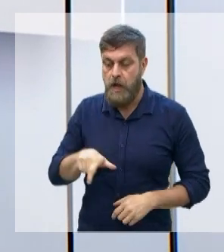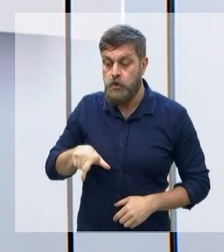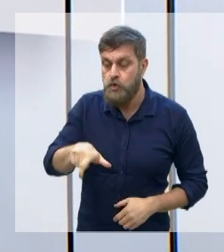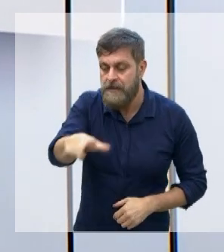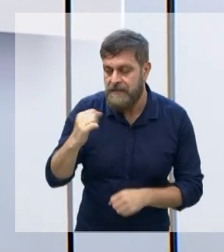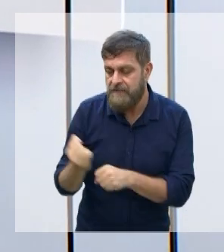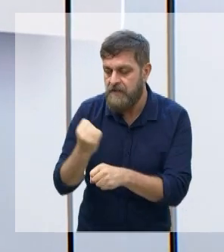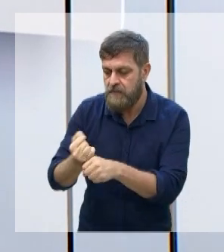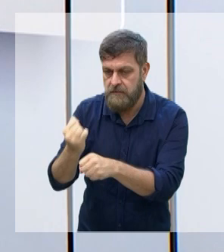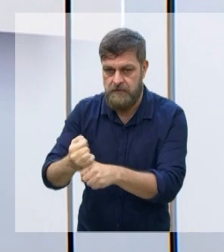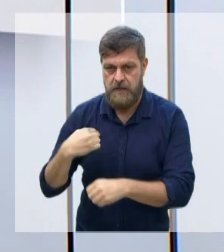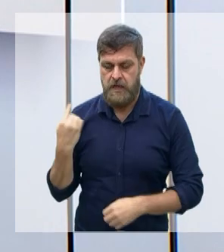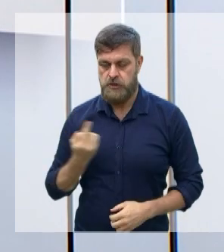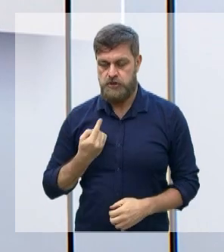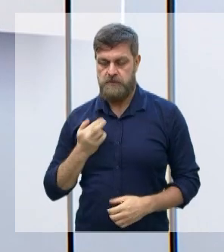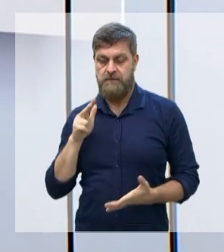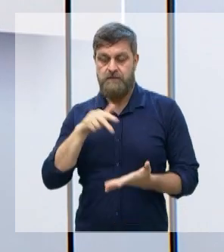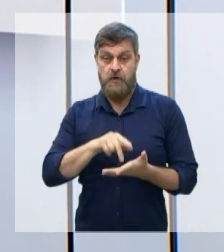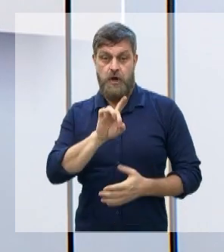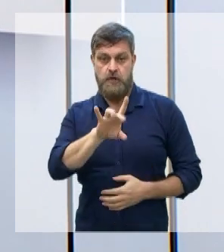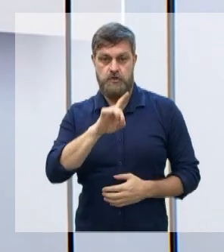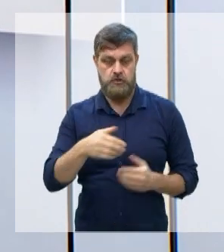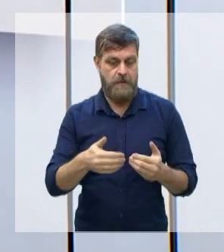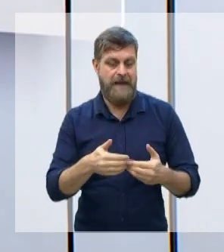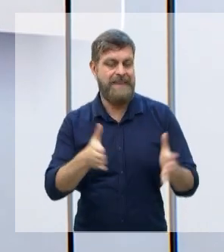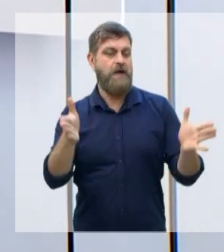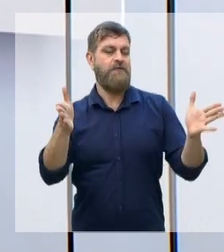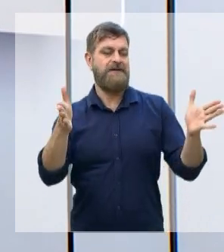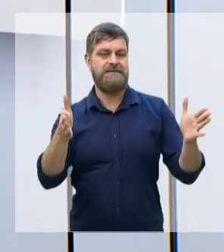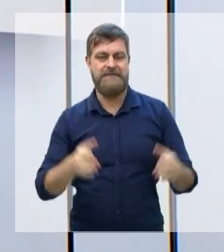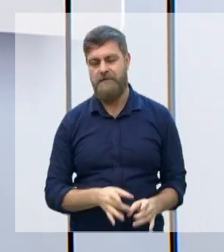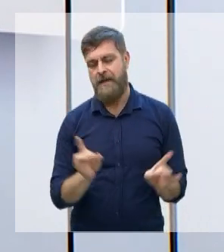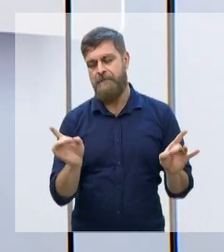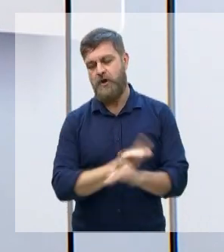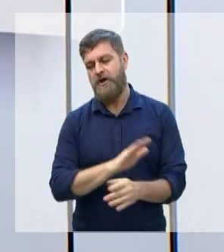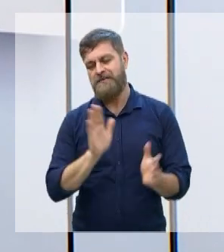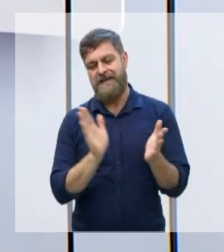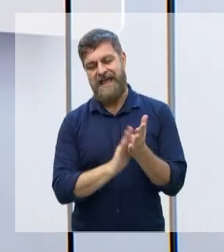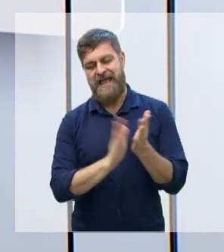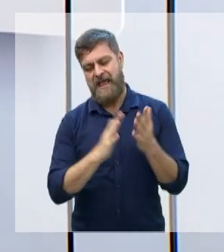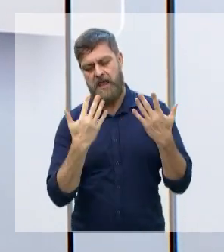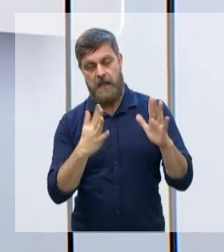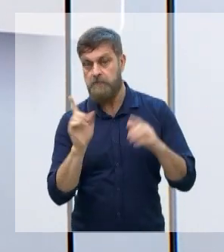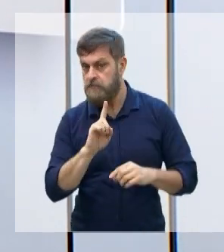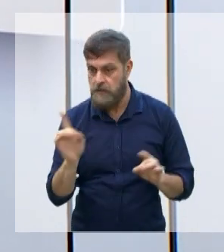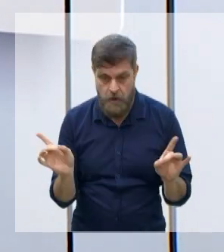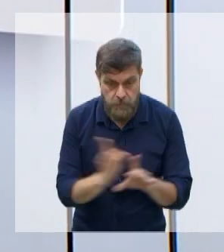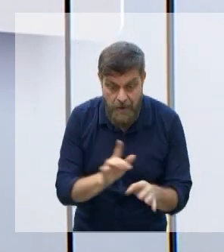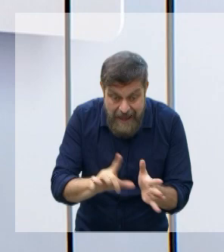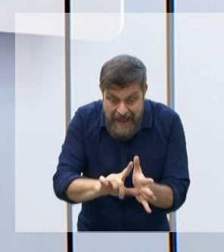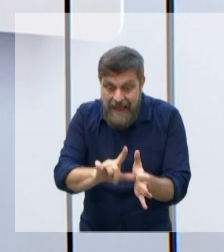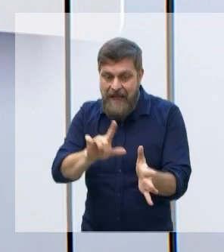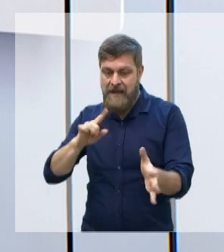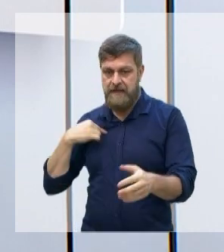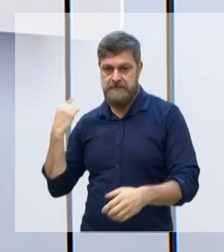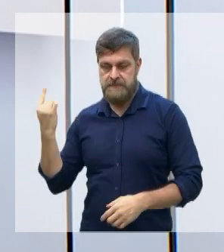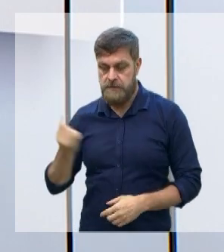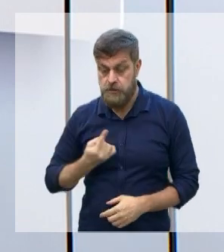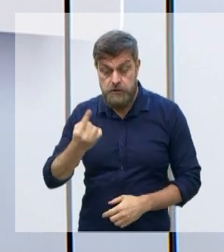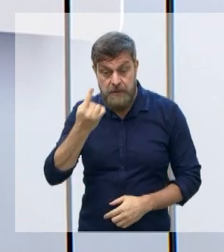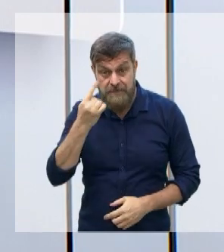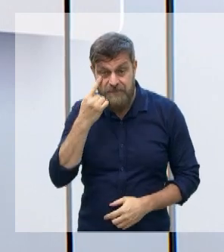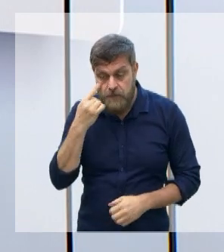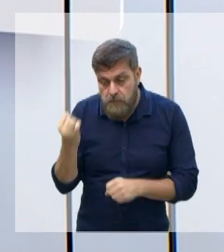nós não fomos em apenas para a inauguração ou pra ver o que já estava concluído nós acompanhamos